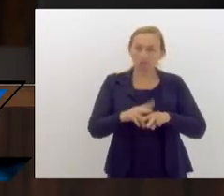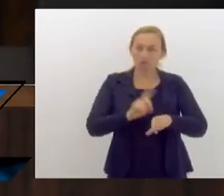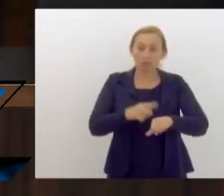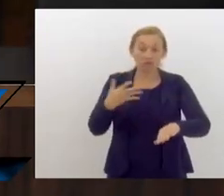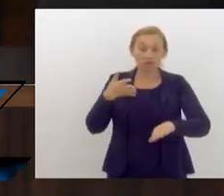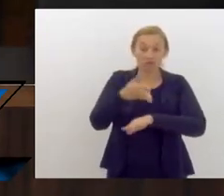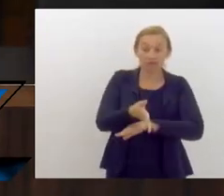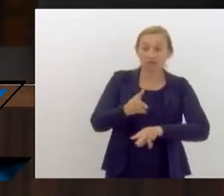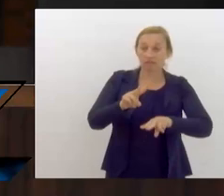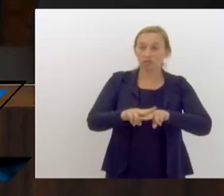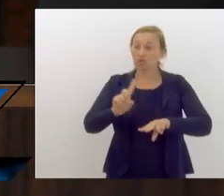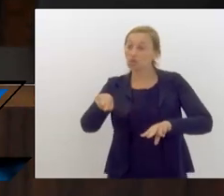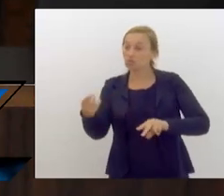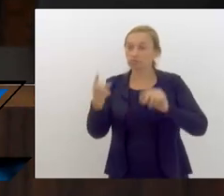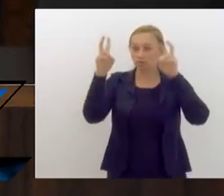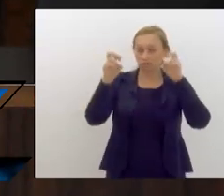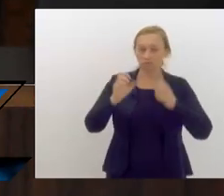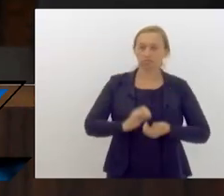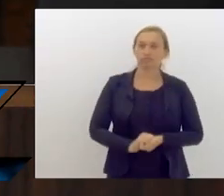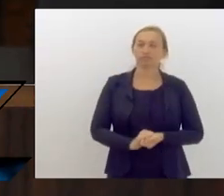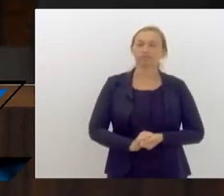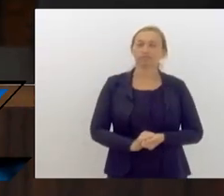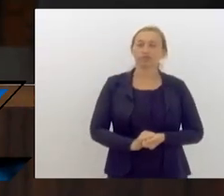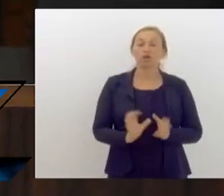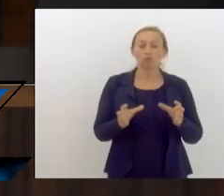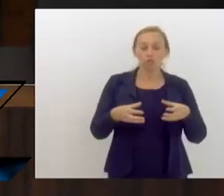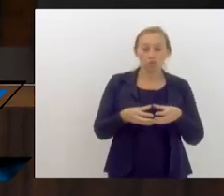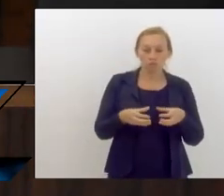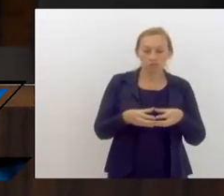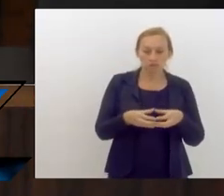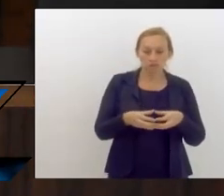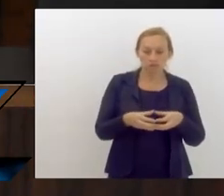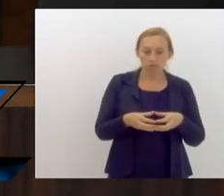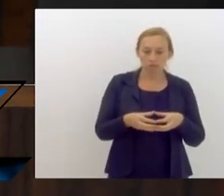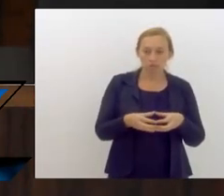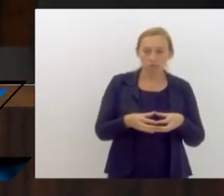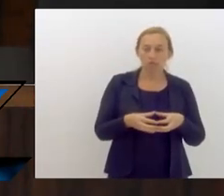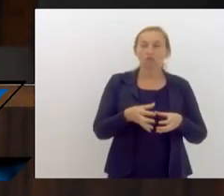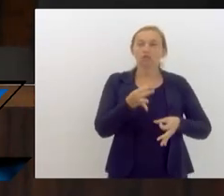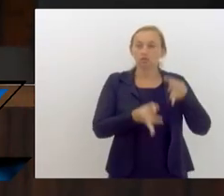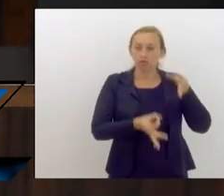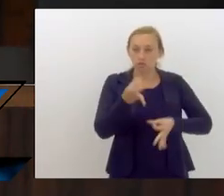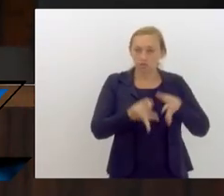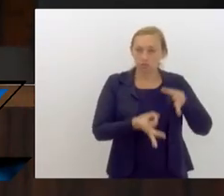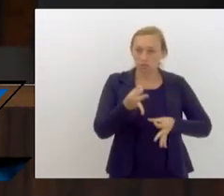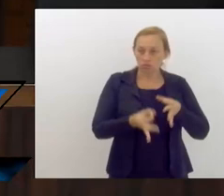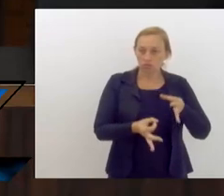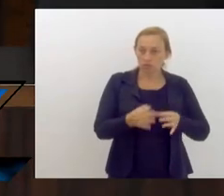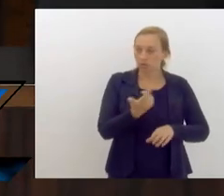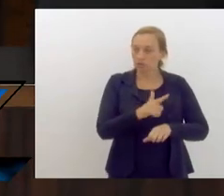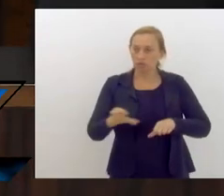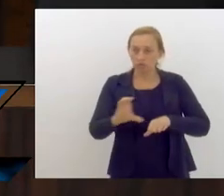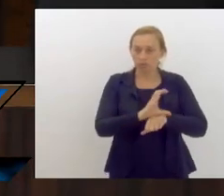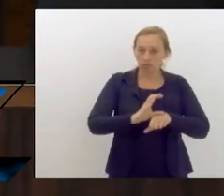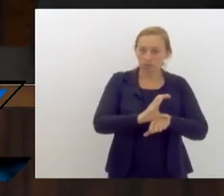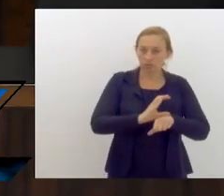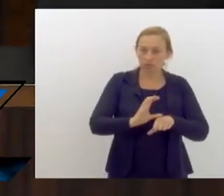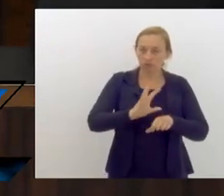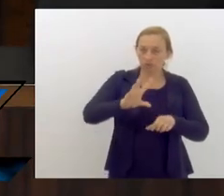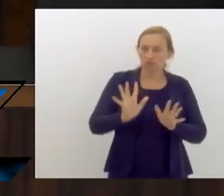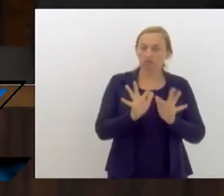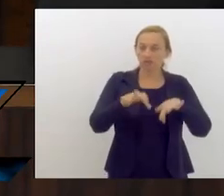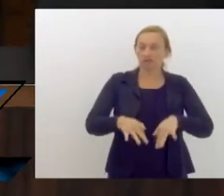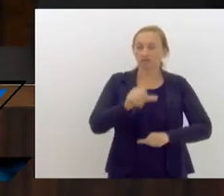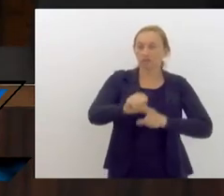e da outras providências pareceres das comissões de constituição e justiça pela inconstitucionalidade concluindo